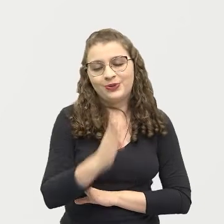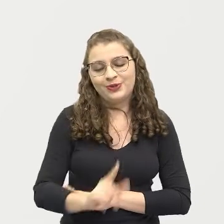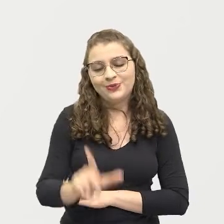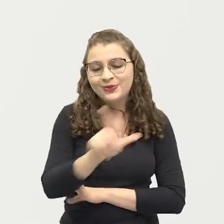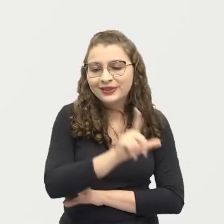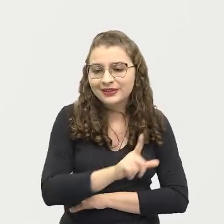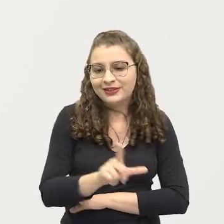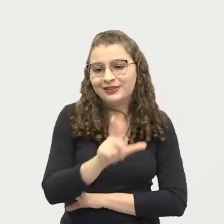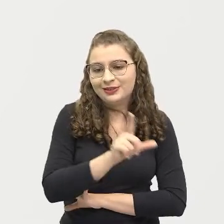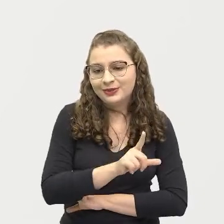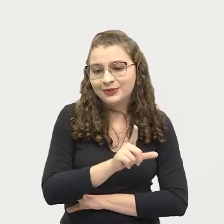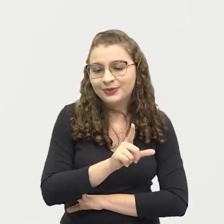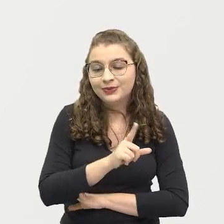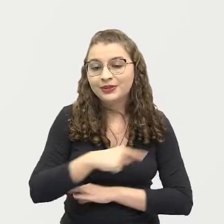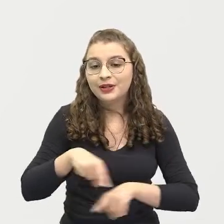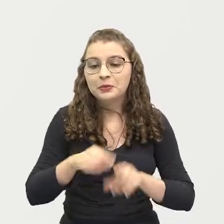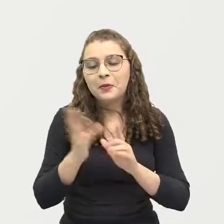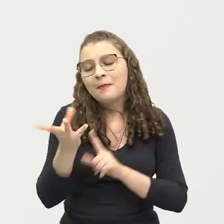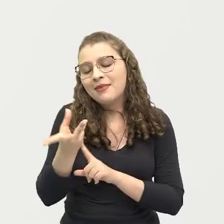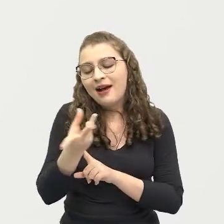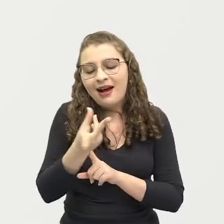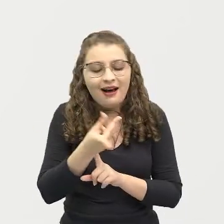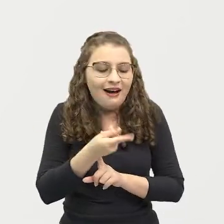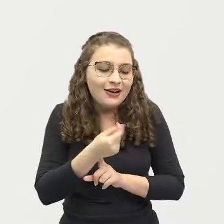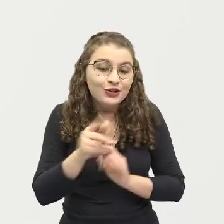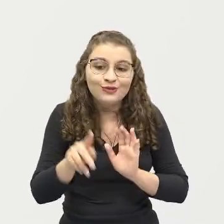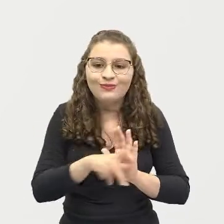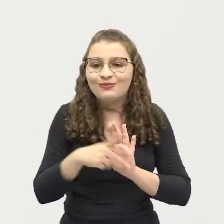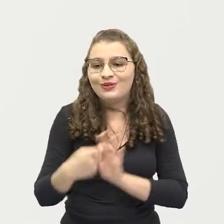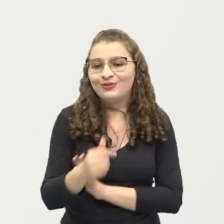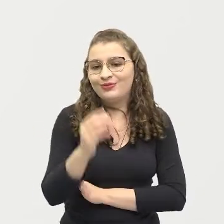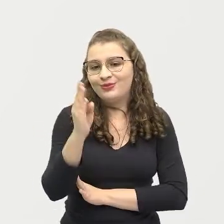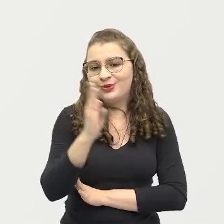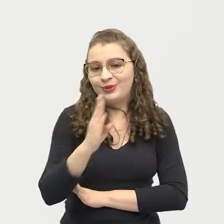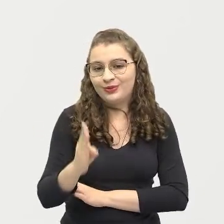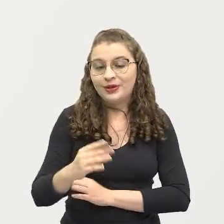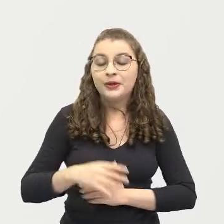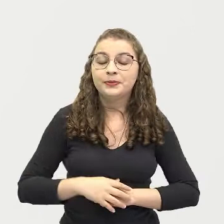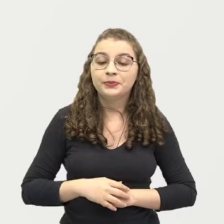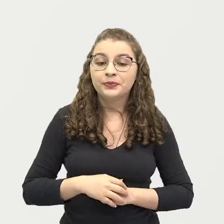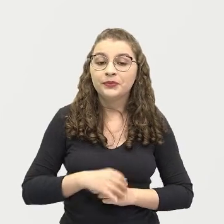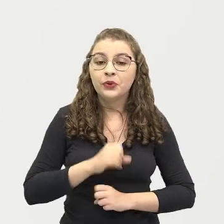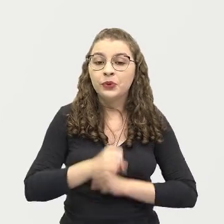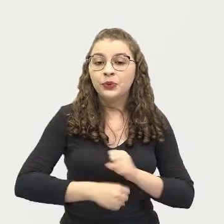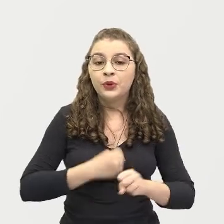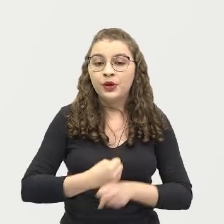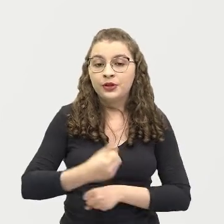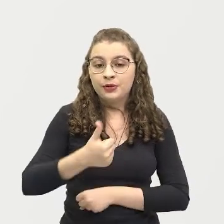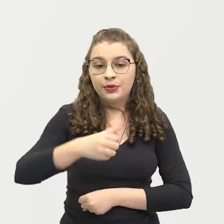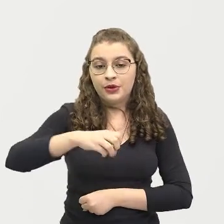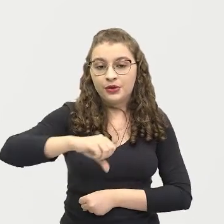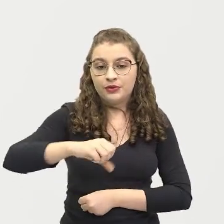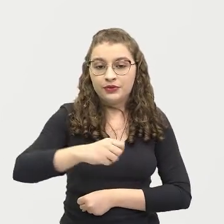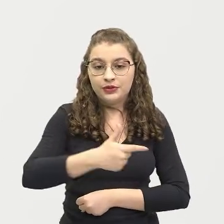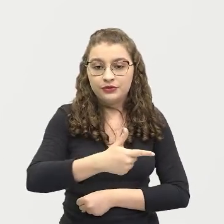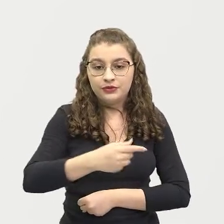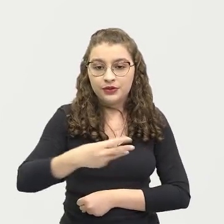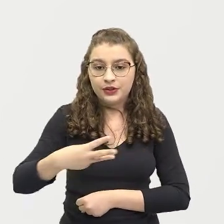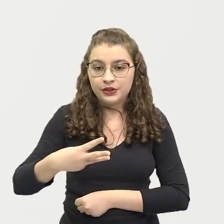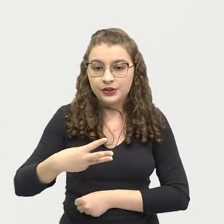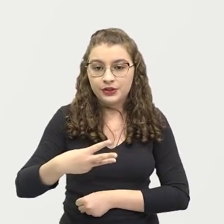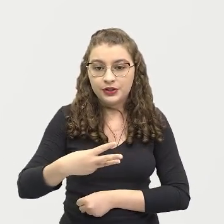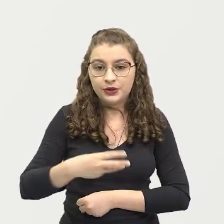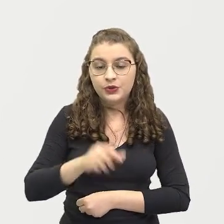literatura brasileira, uma arte brasileira. Então, em 1923, foi a vez de Oswald de Andrade com o romance